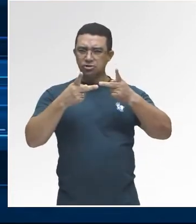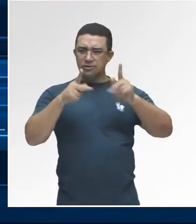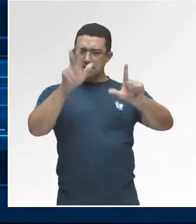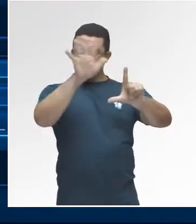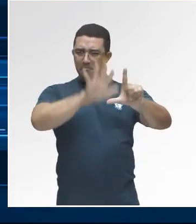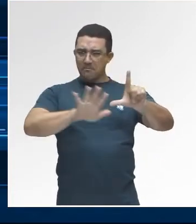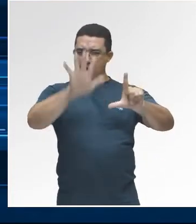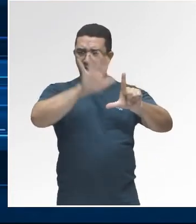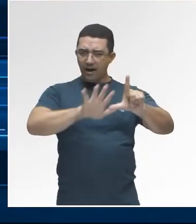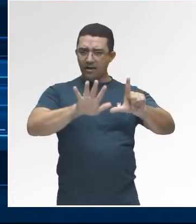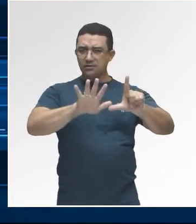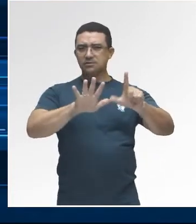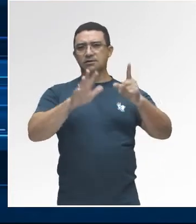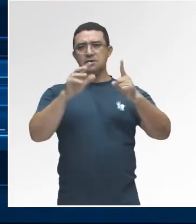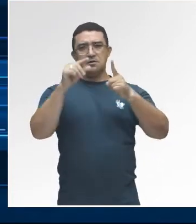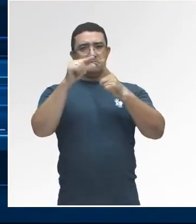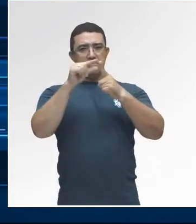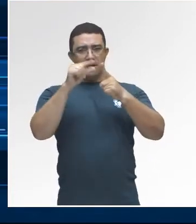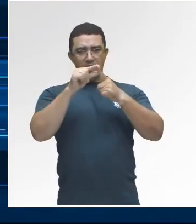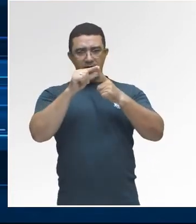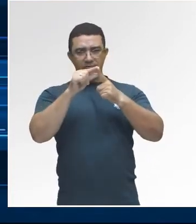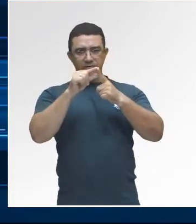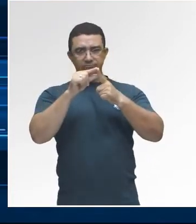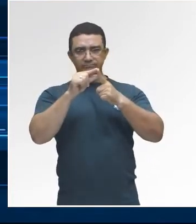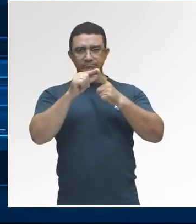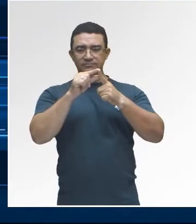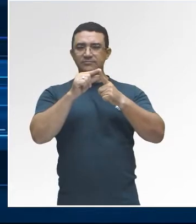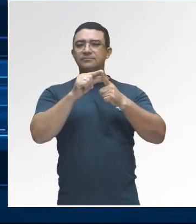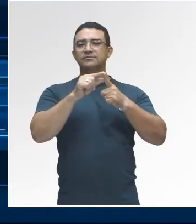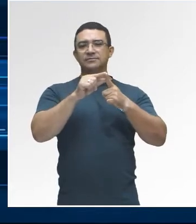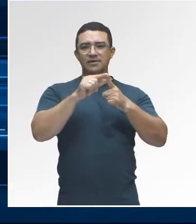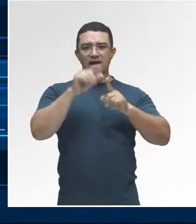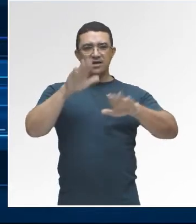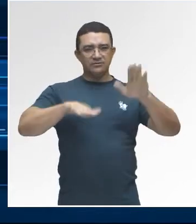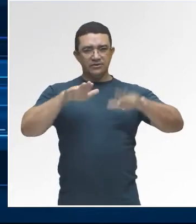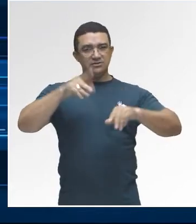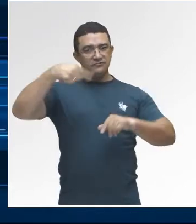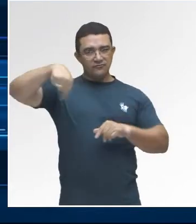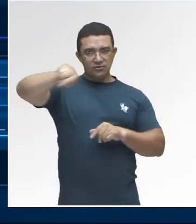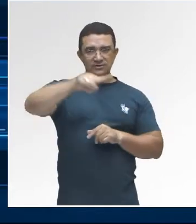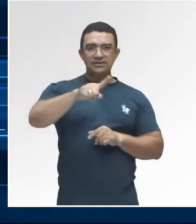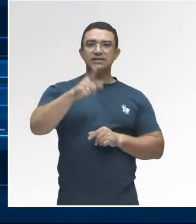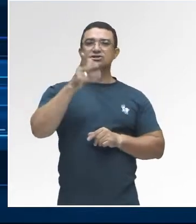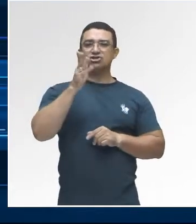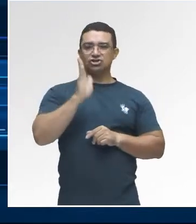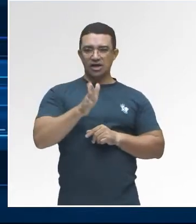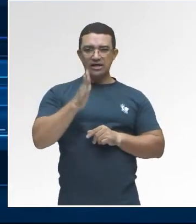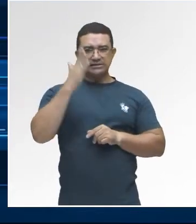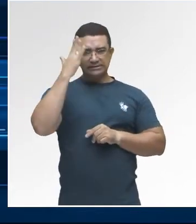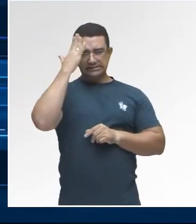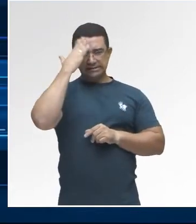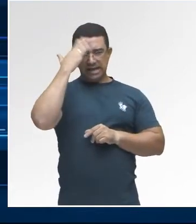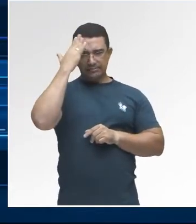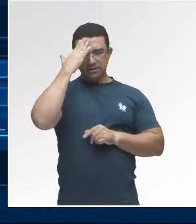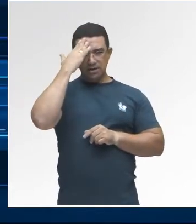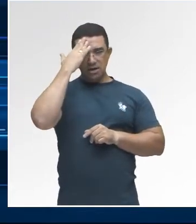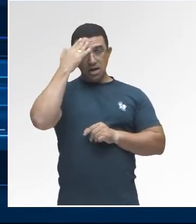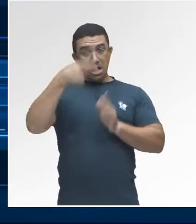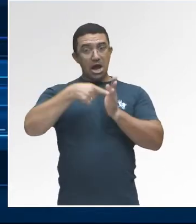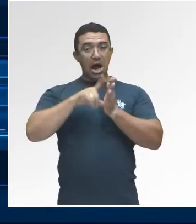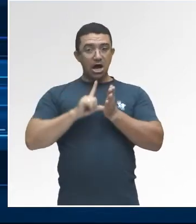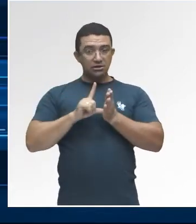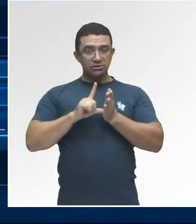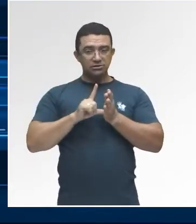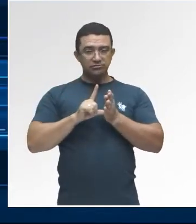com certeza vocês têm algum prior knowledge a respeito delas. O que é